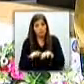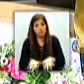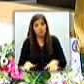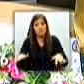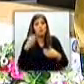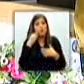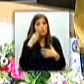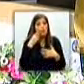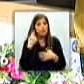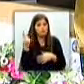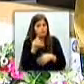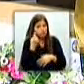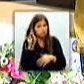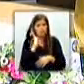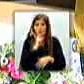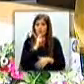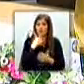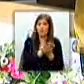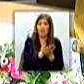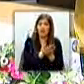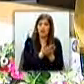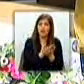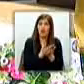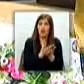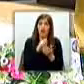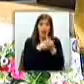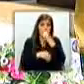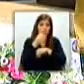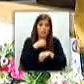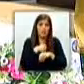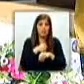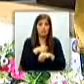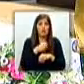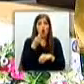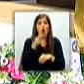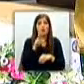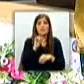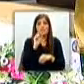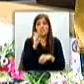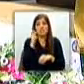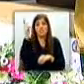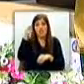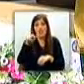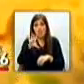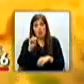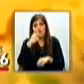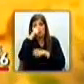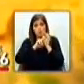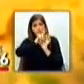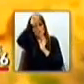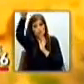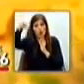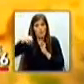longo prazo, possivelmente poderia servir de alimento e de fonte de oxigênio para as pessoas que fossem colonizar Marte.